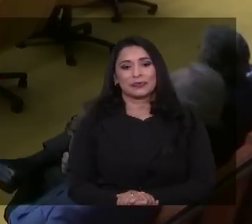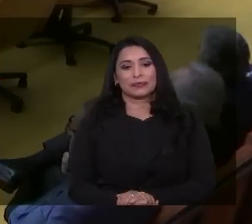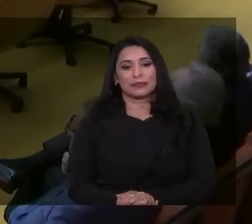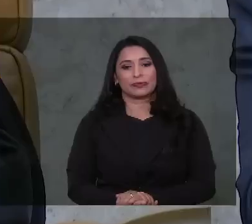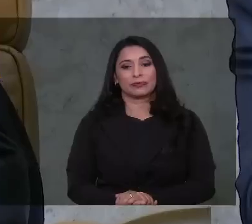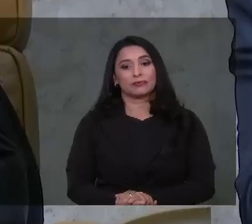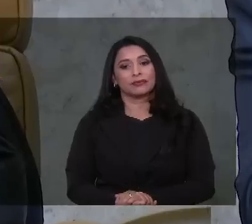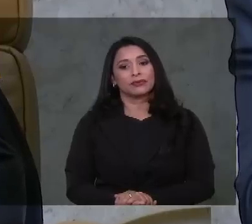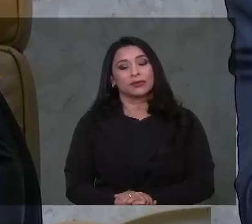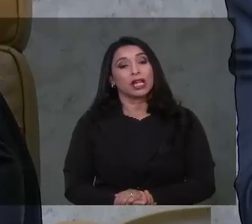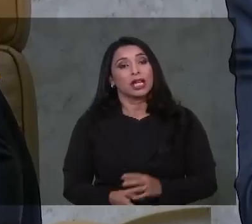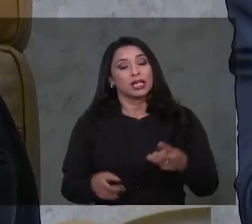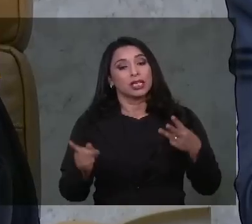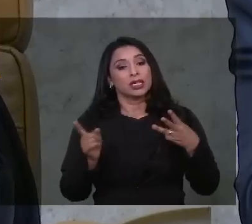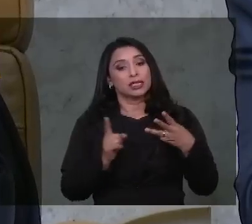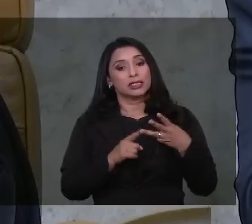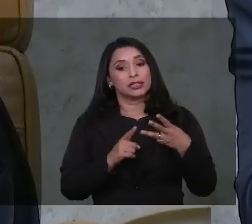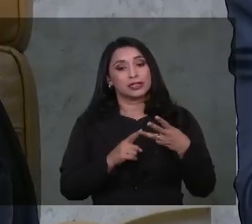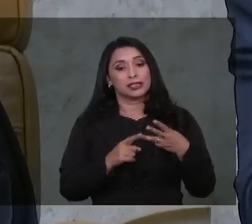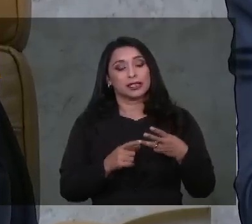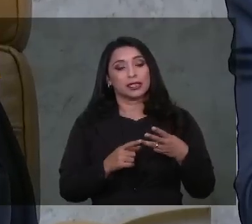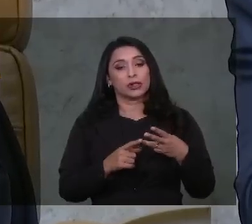E, por fim, terceira e última parte,